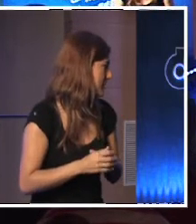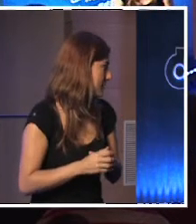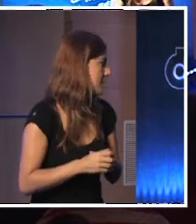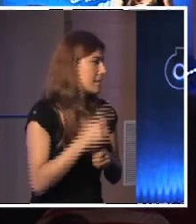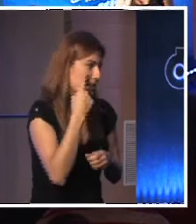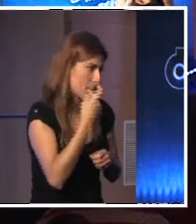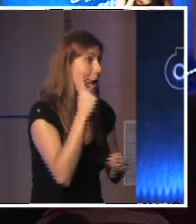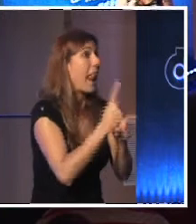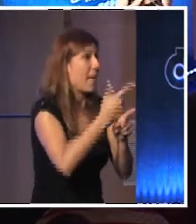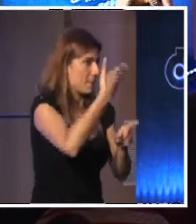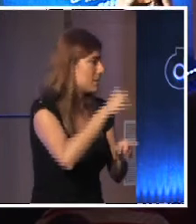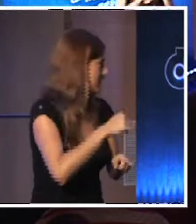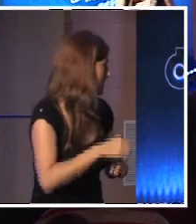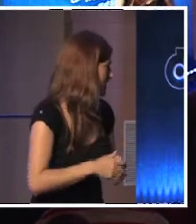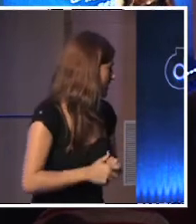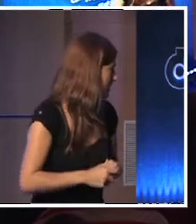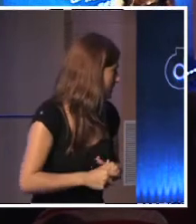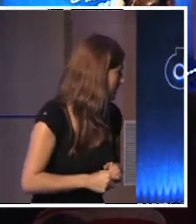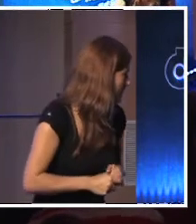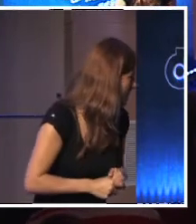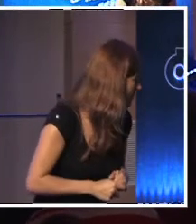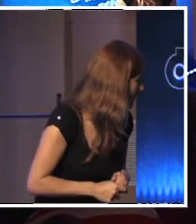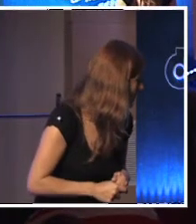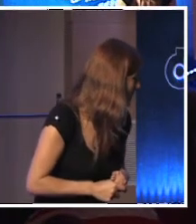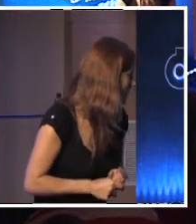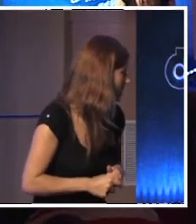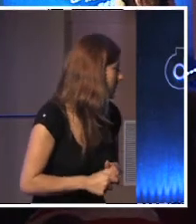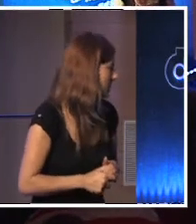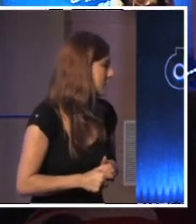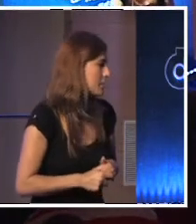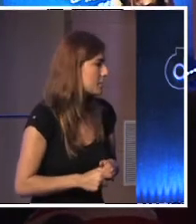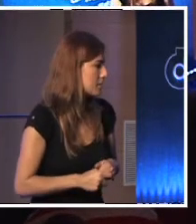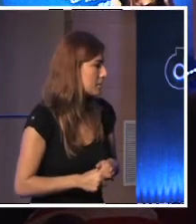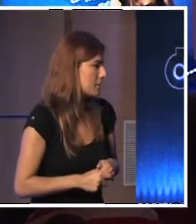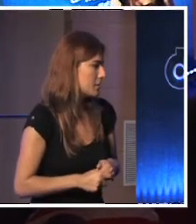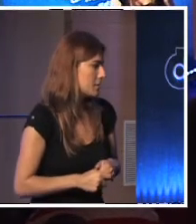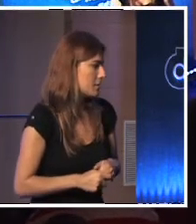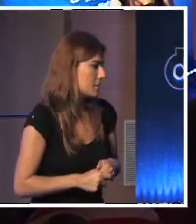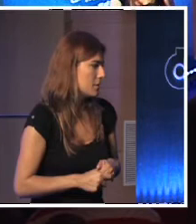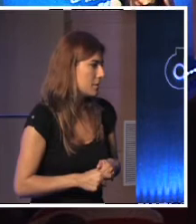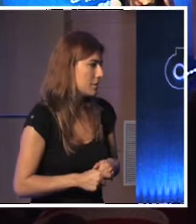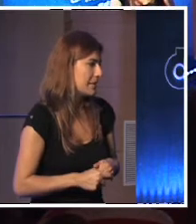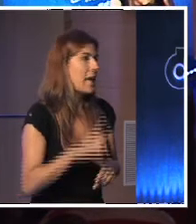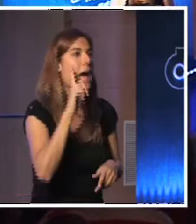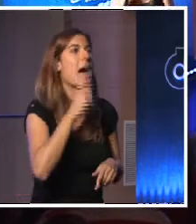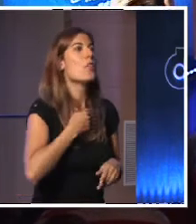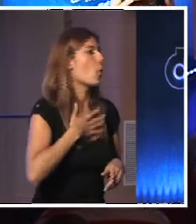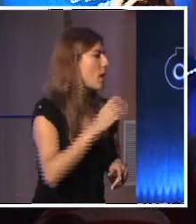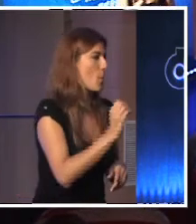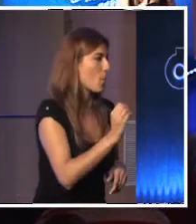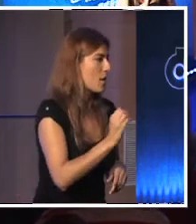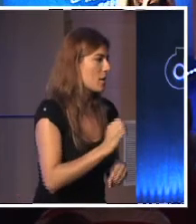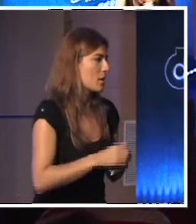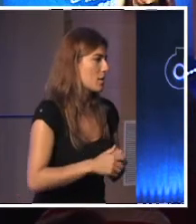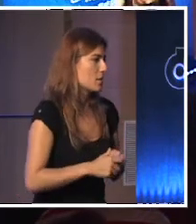Estava ali, sim. Está noutro sítio. Para. A dona já não está ali. Ela não viu.